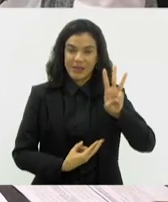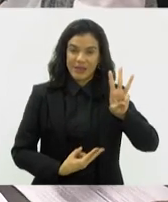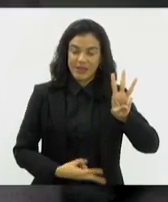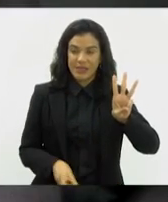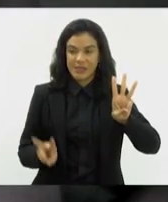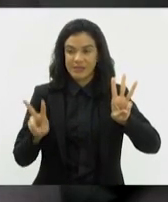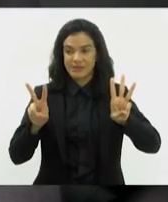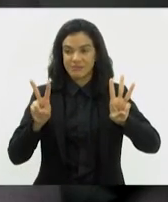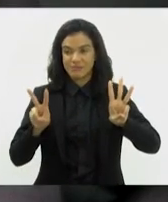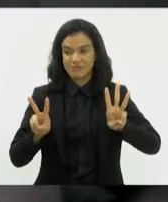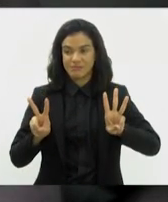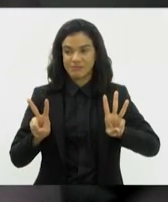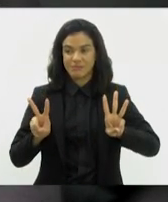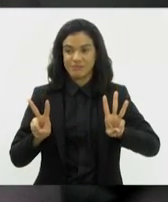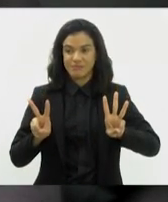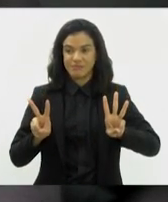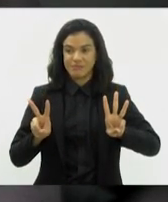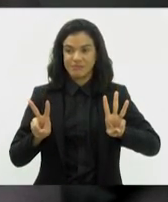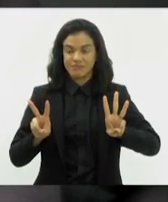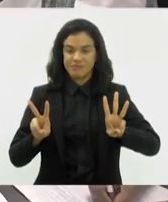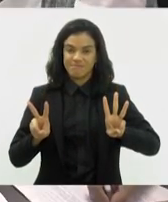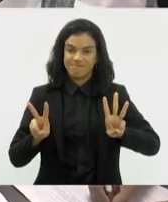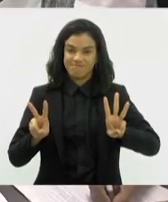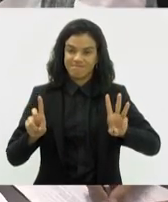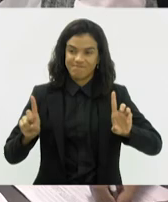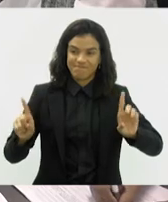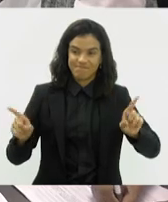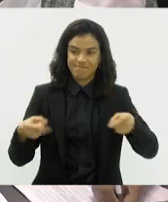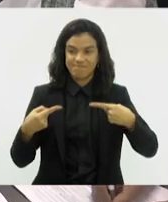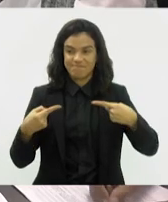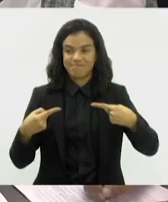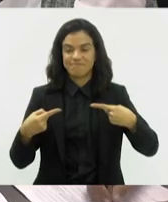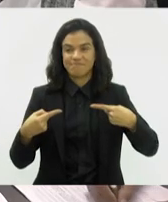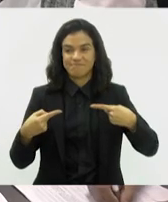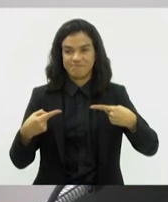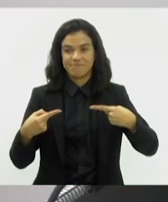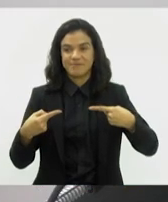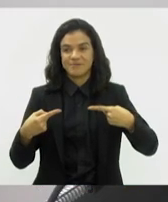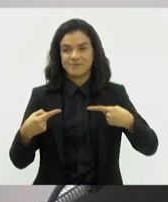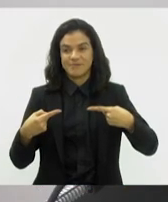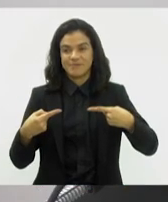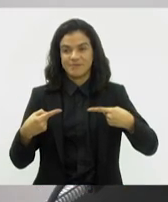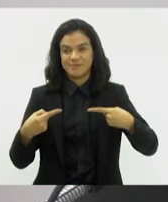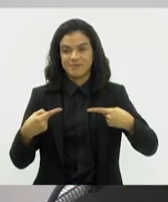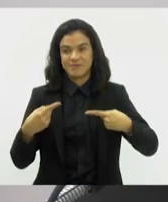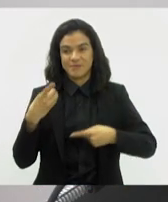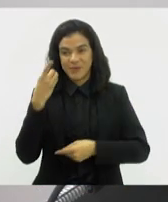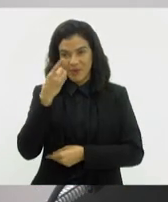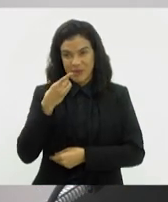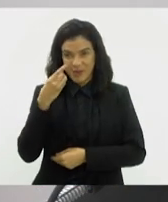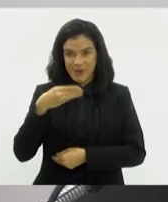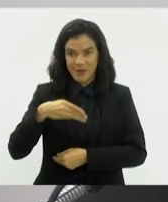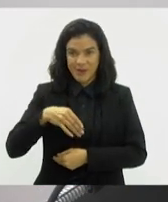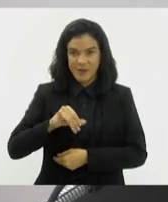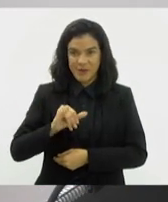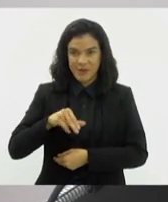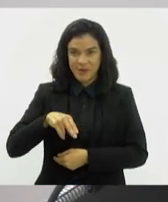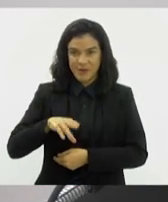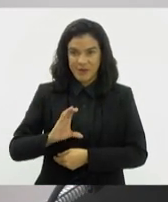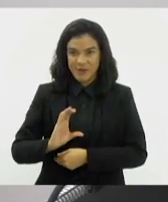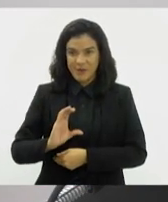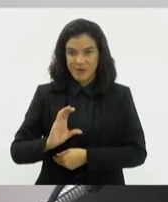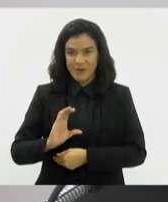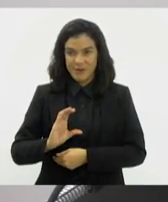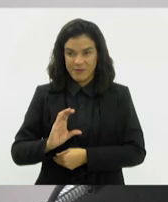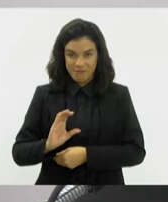3-2 para a divergência do deputado Carlos Mink.